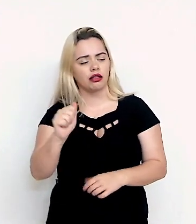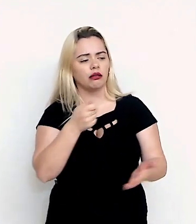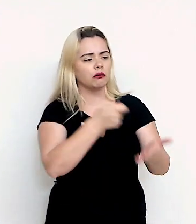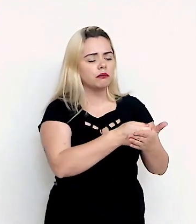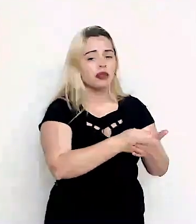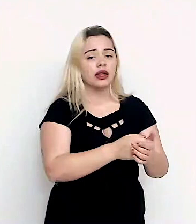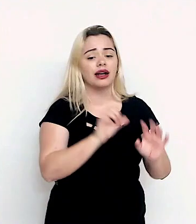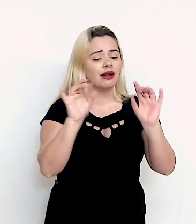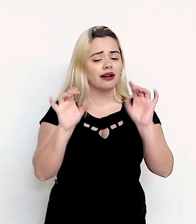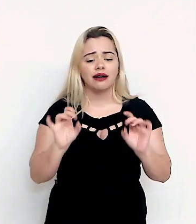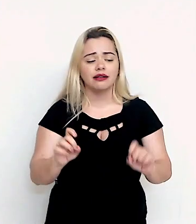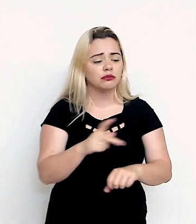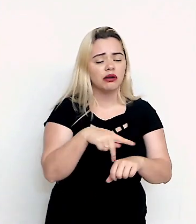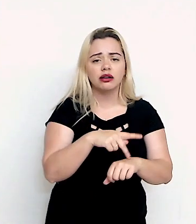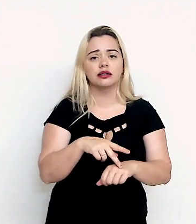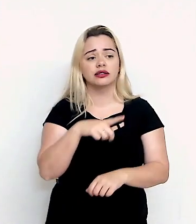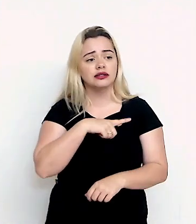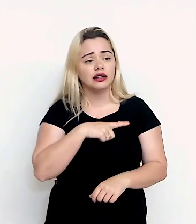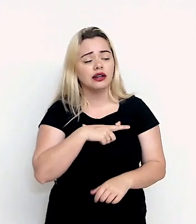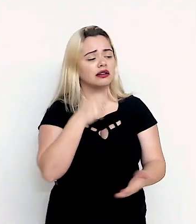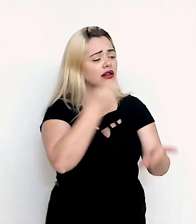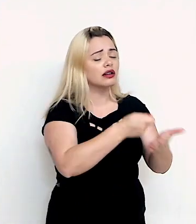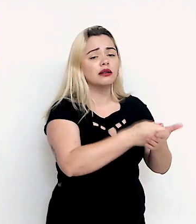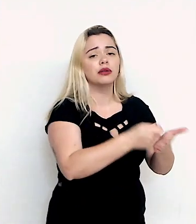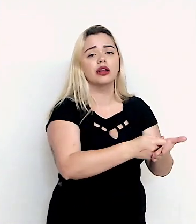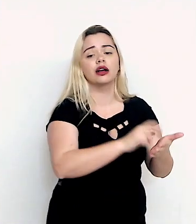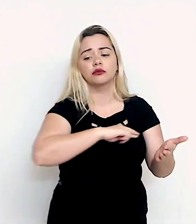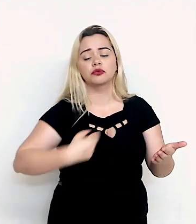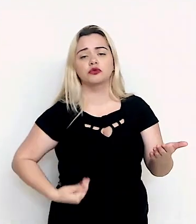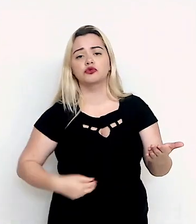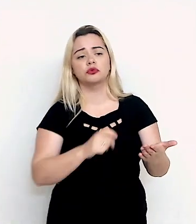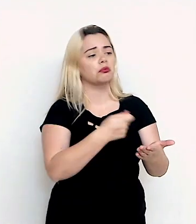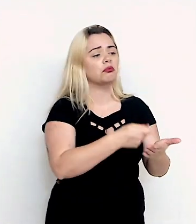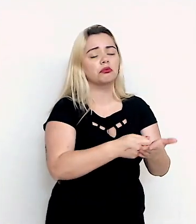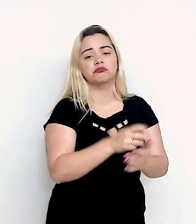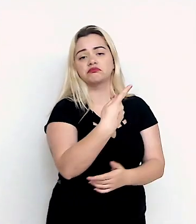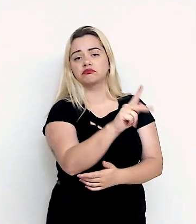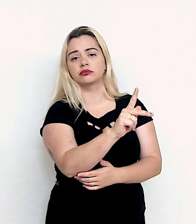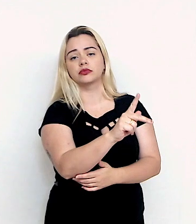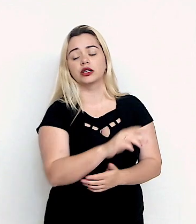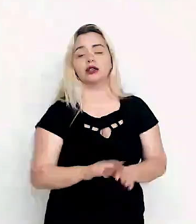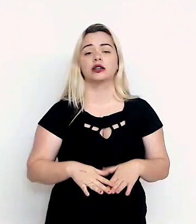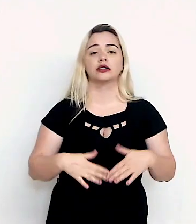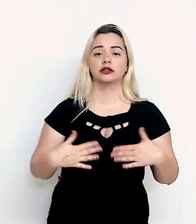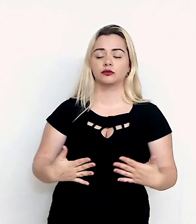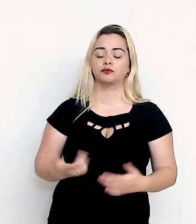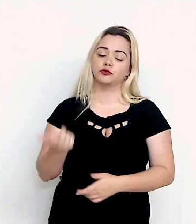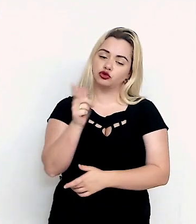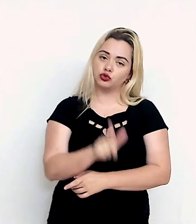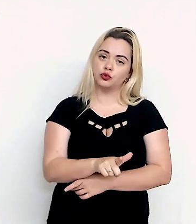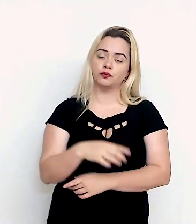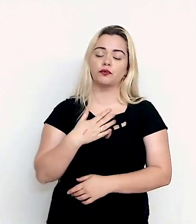determinarem o governo chinês EA contribuição nacionalmente determinada deles é de